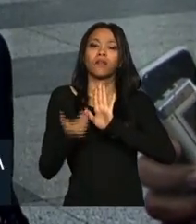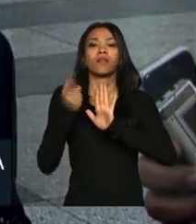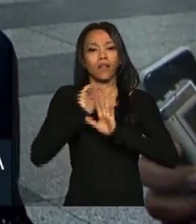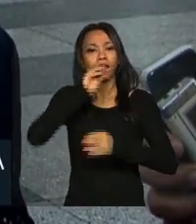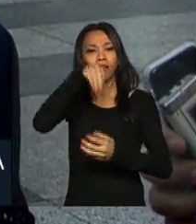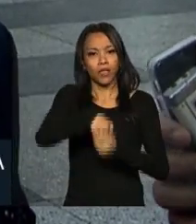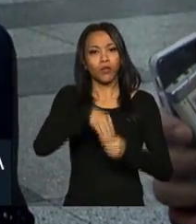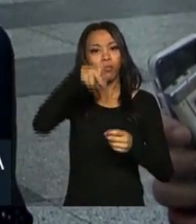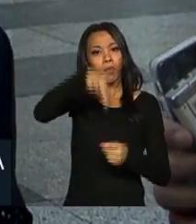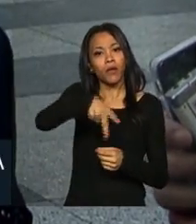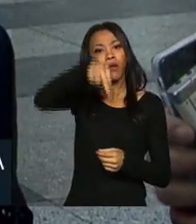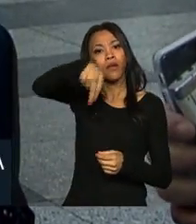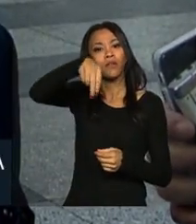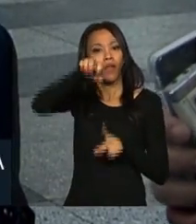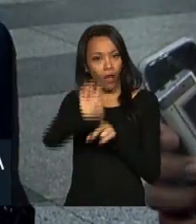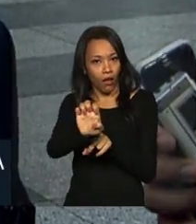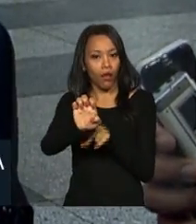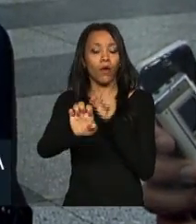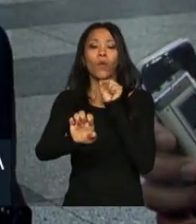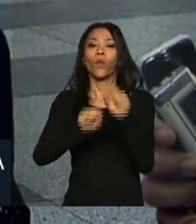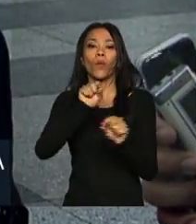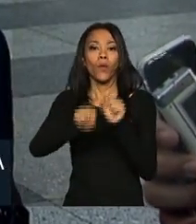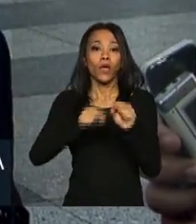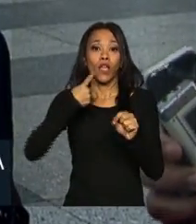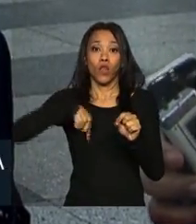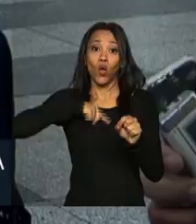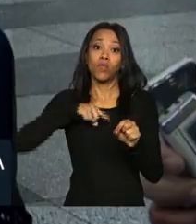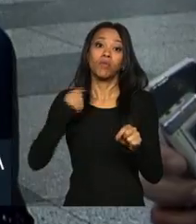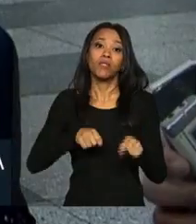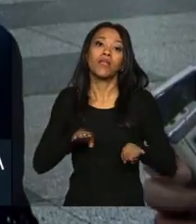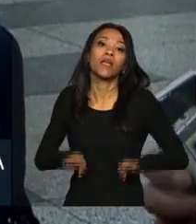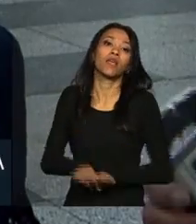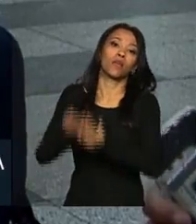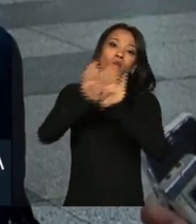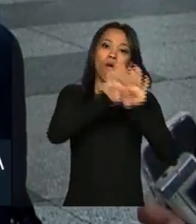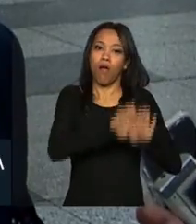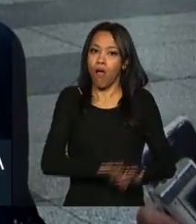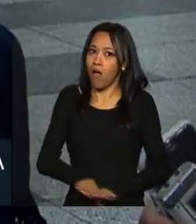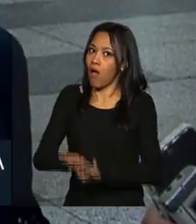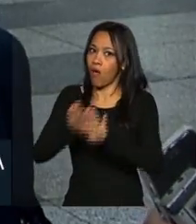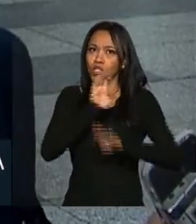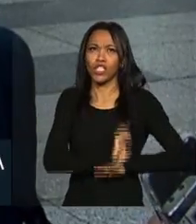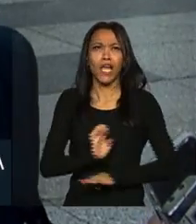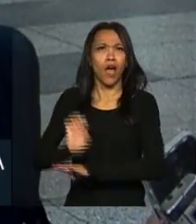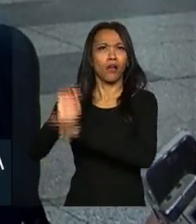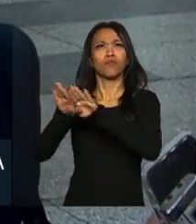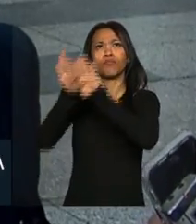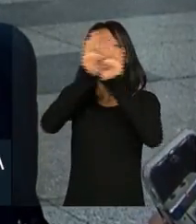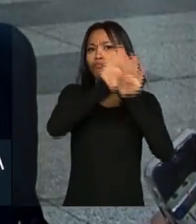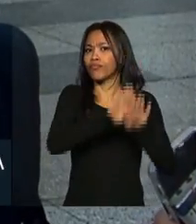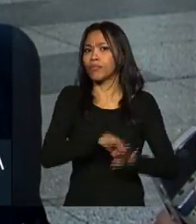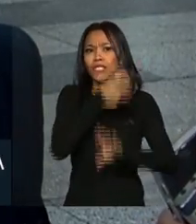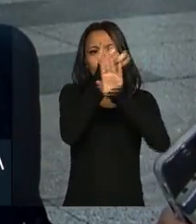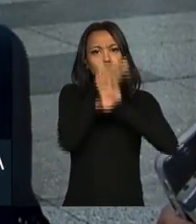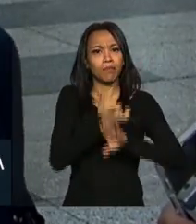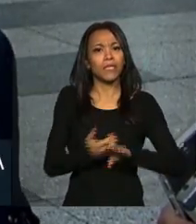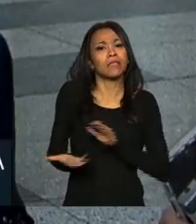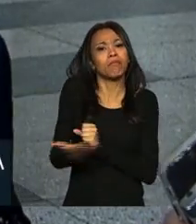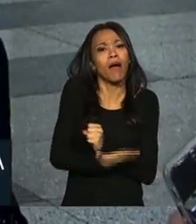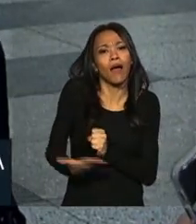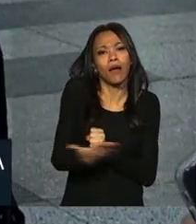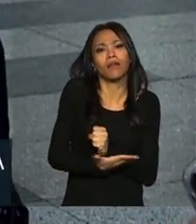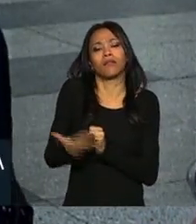de Educação, de que nós temos que ter uma base curricular comum definida nacionalmente para as disciplinas da educação básica, para